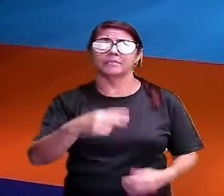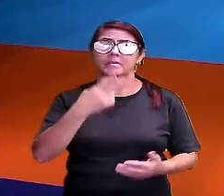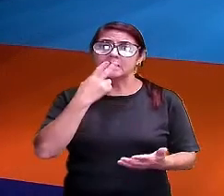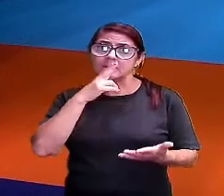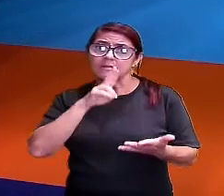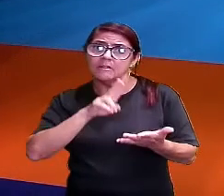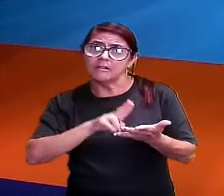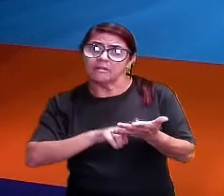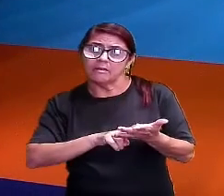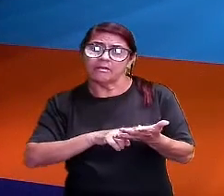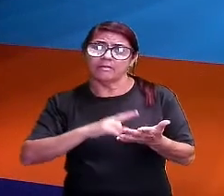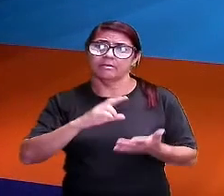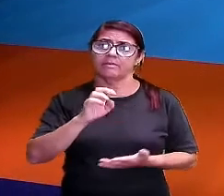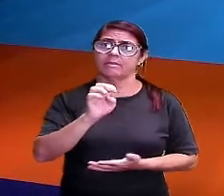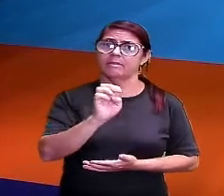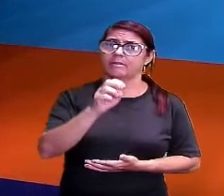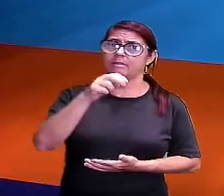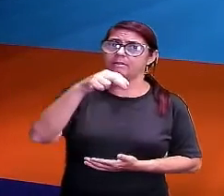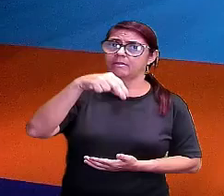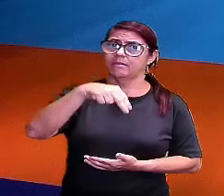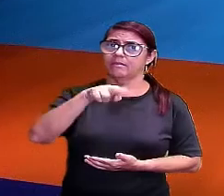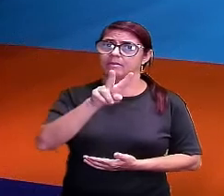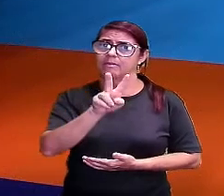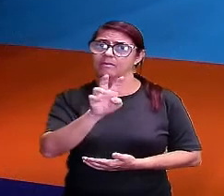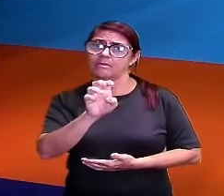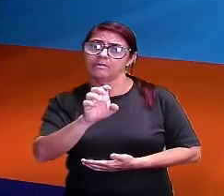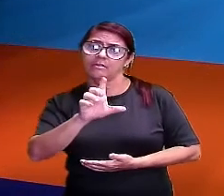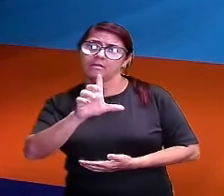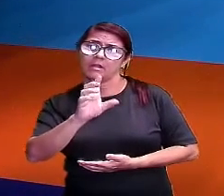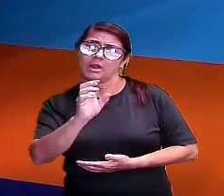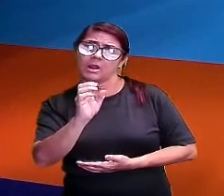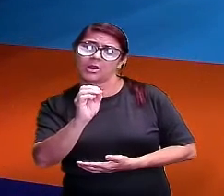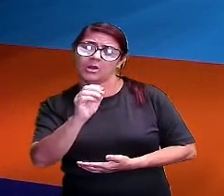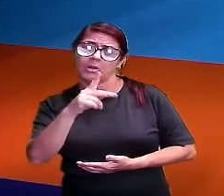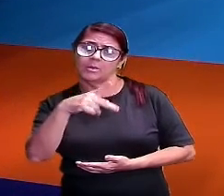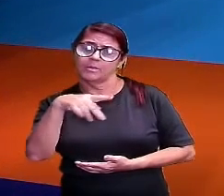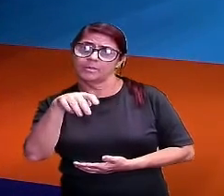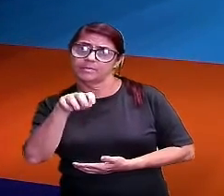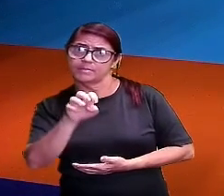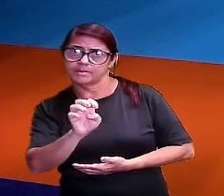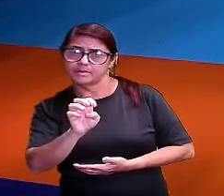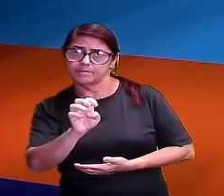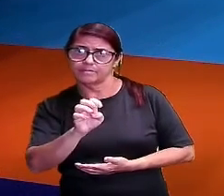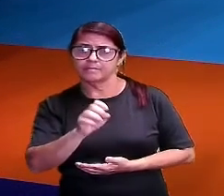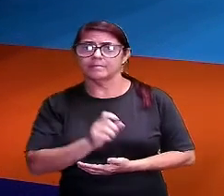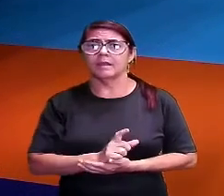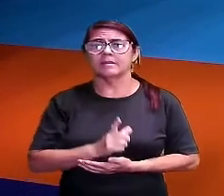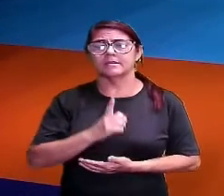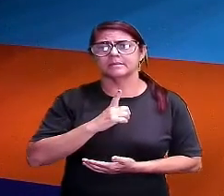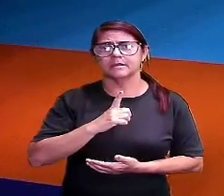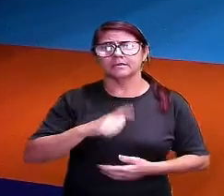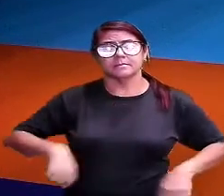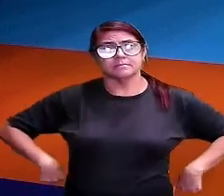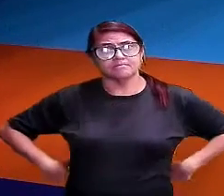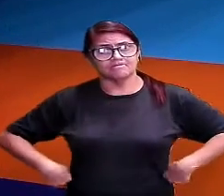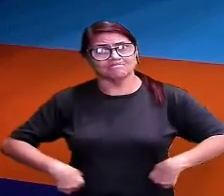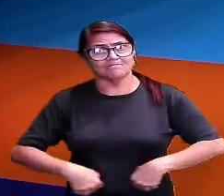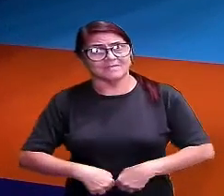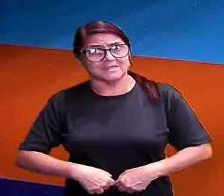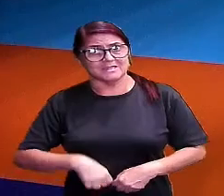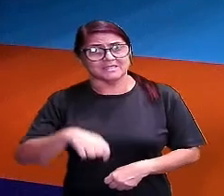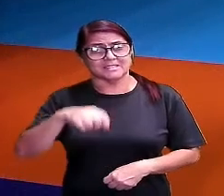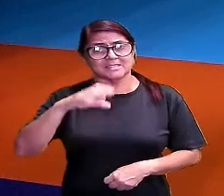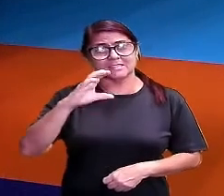da palavra 11. Aqui na palavra cinto, após esse N eu tenho um T. No caso